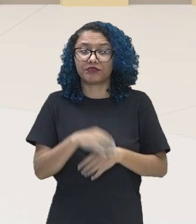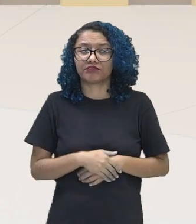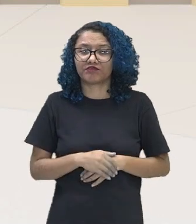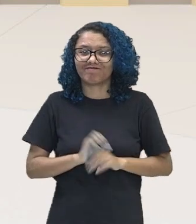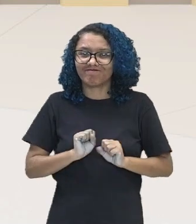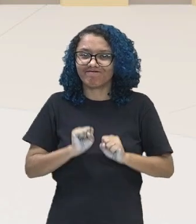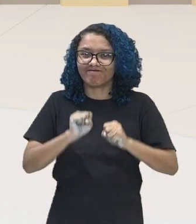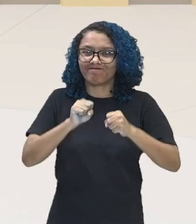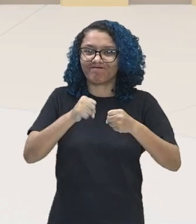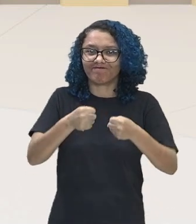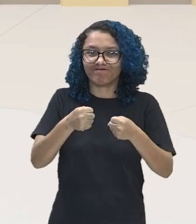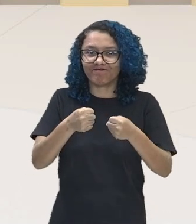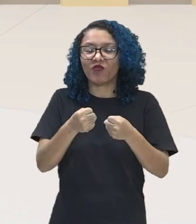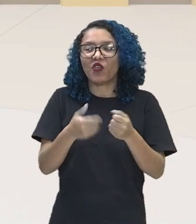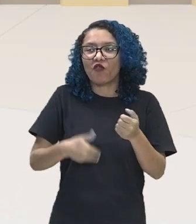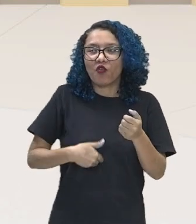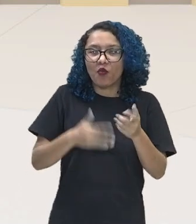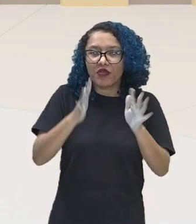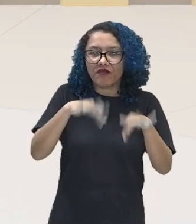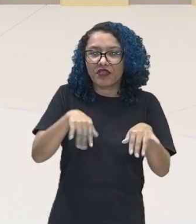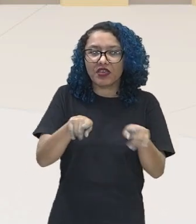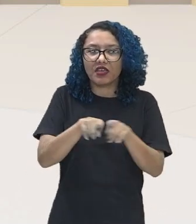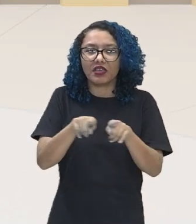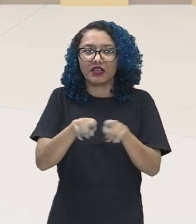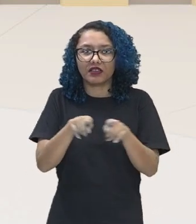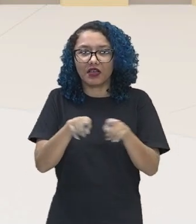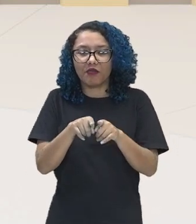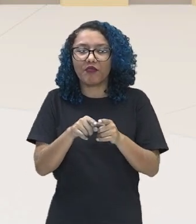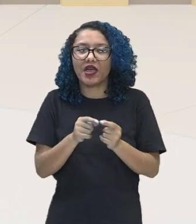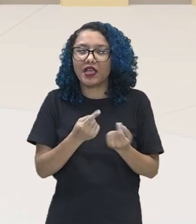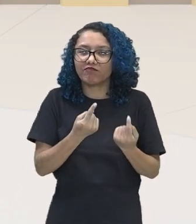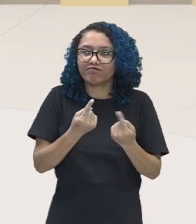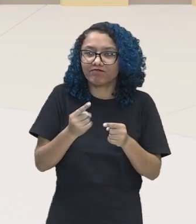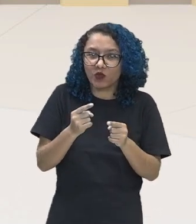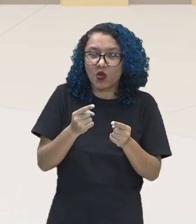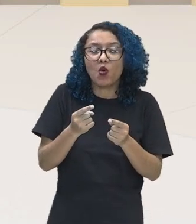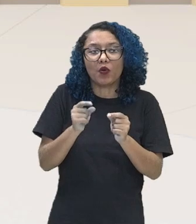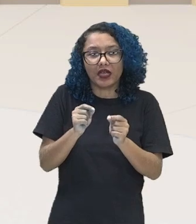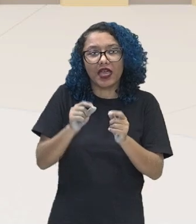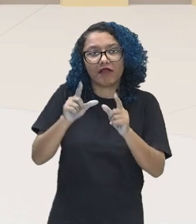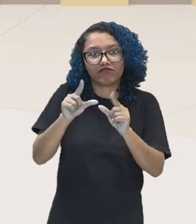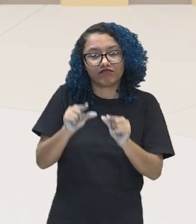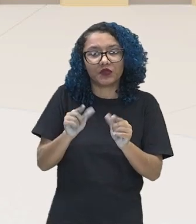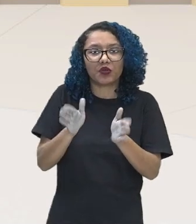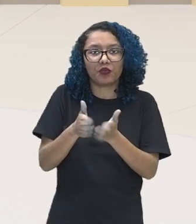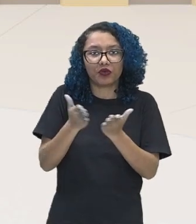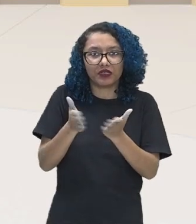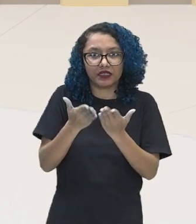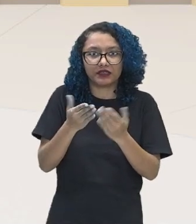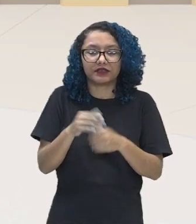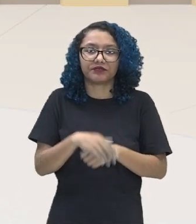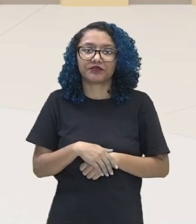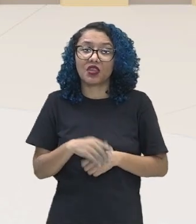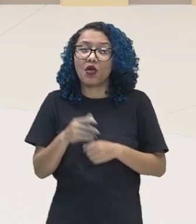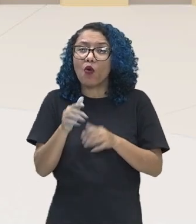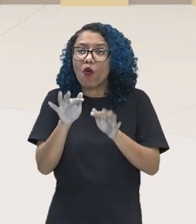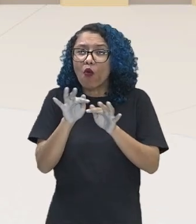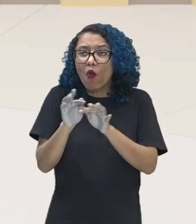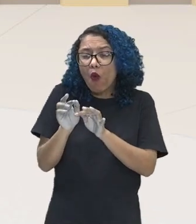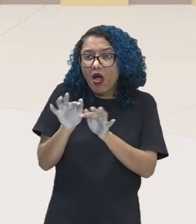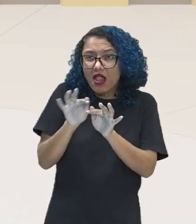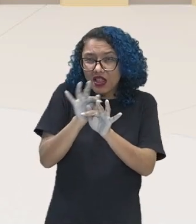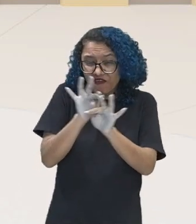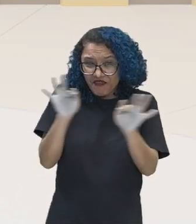O seu lema é Fiat Panis, que se traduz do latim e significa a Japão. Então eles fizeram